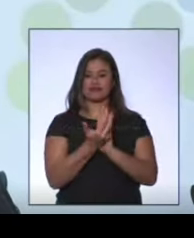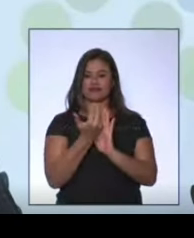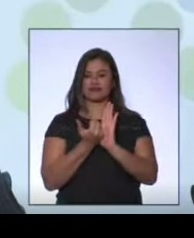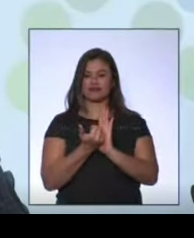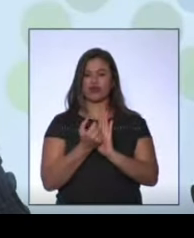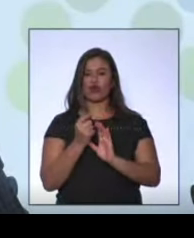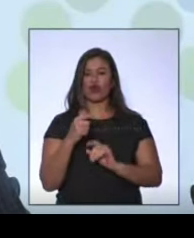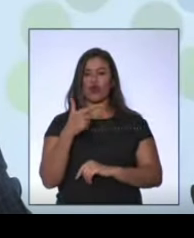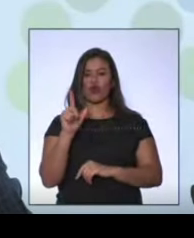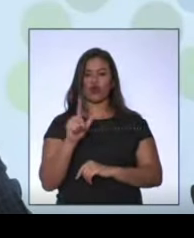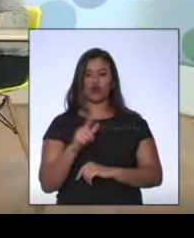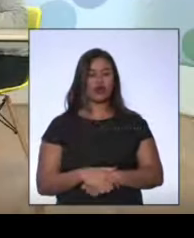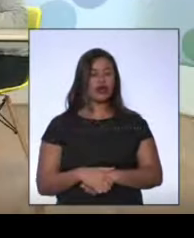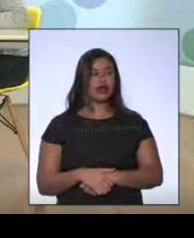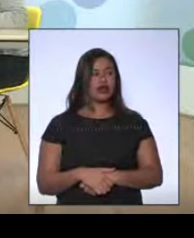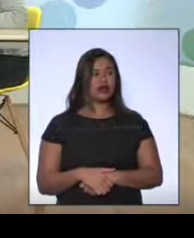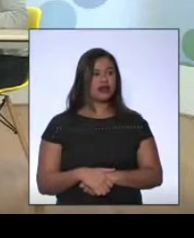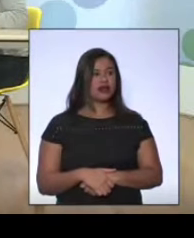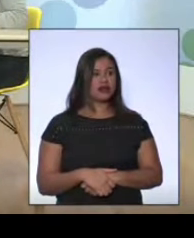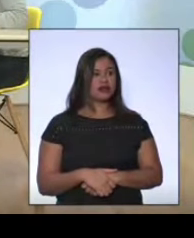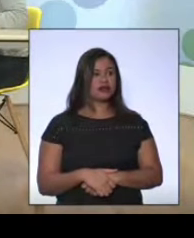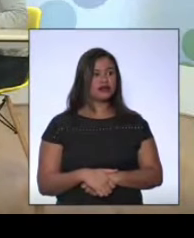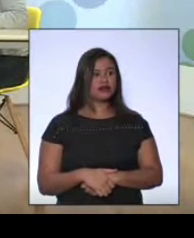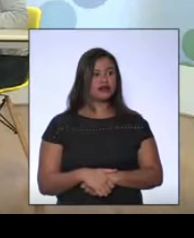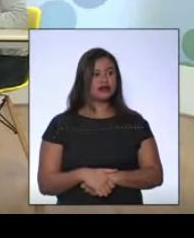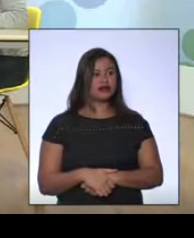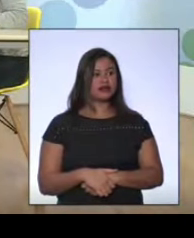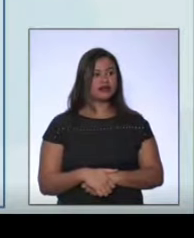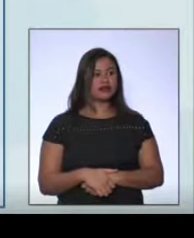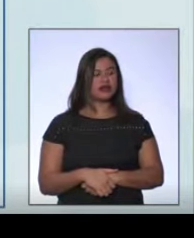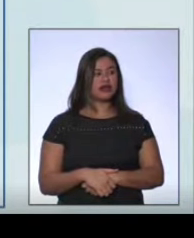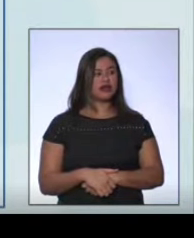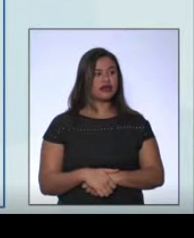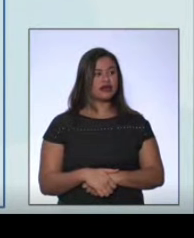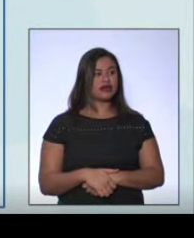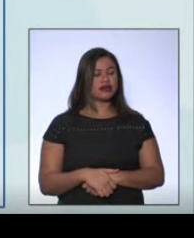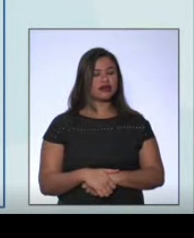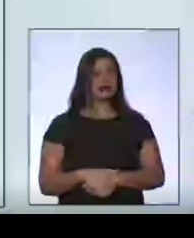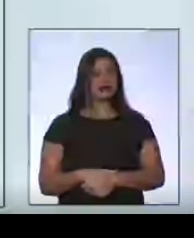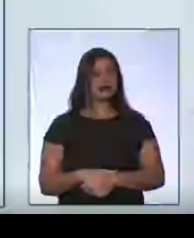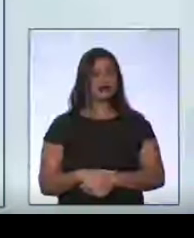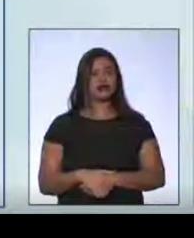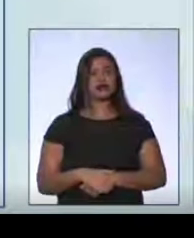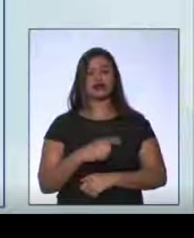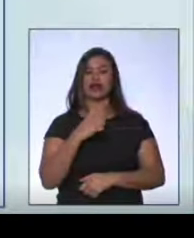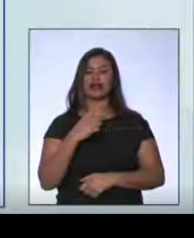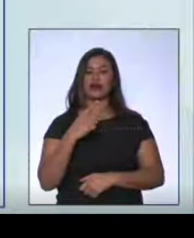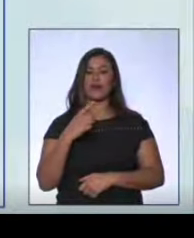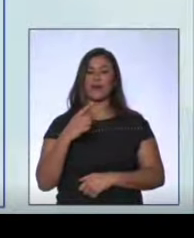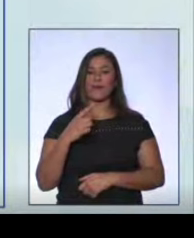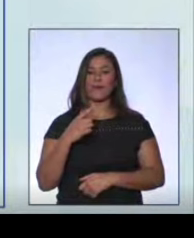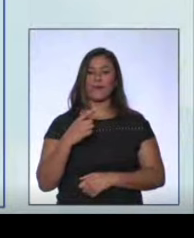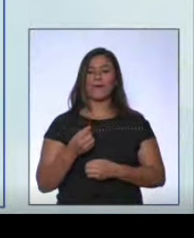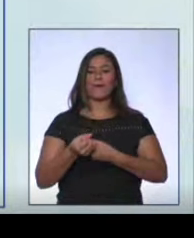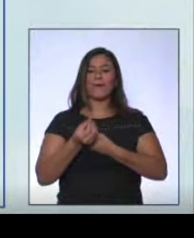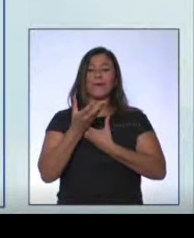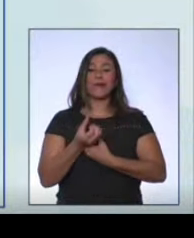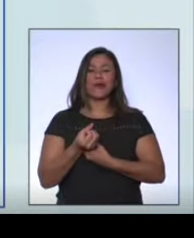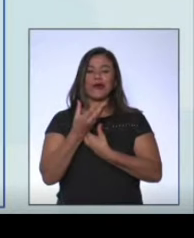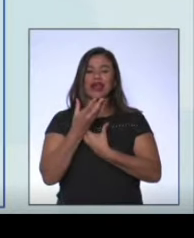lá. Essa imagem, na realidade, é um poema de um poeta conhecido como Marcus Rolfe. Cairei